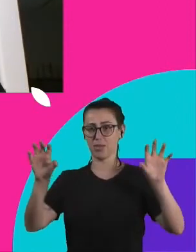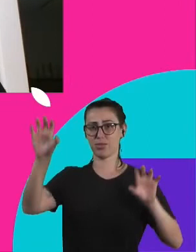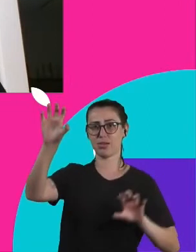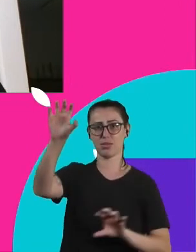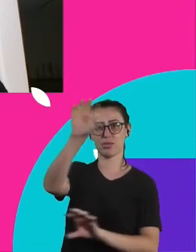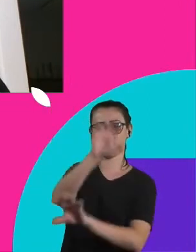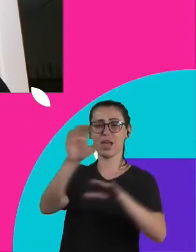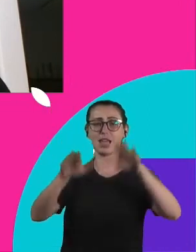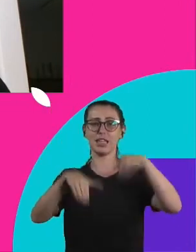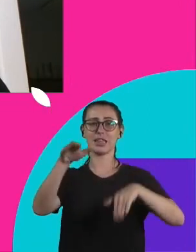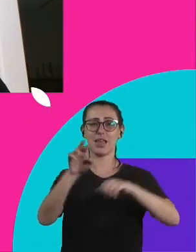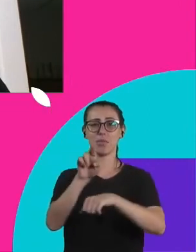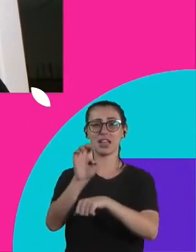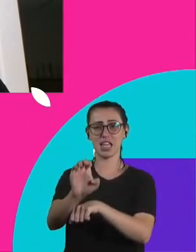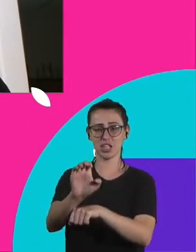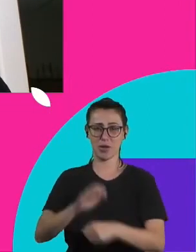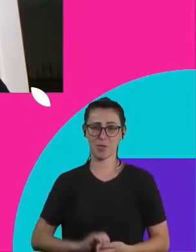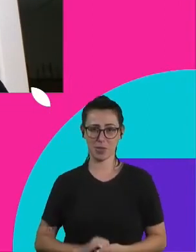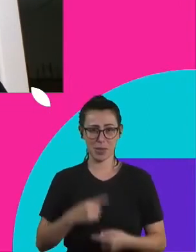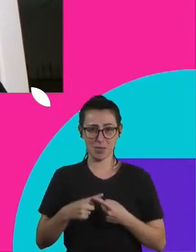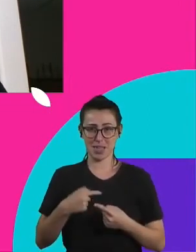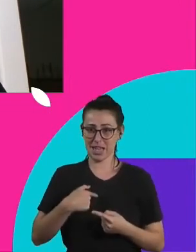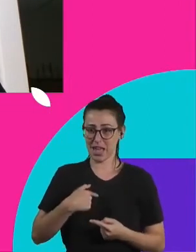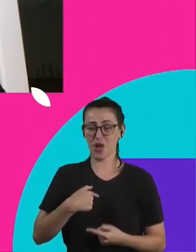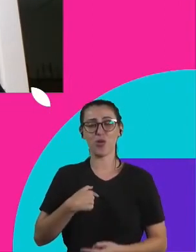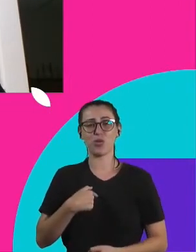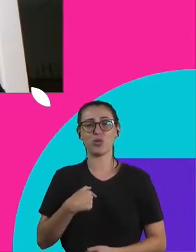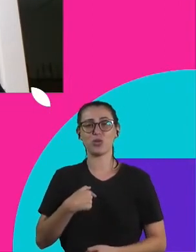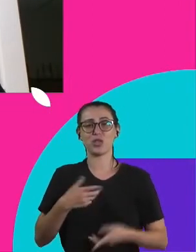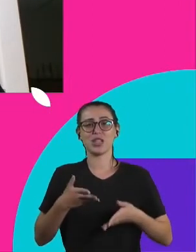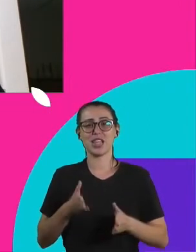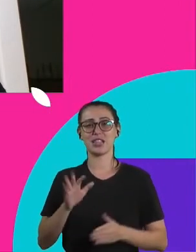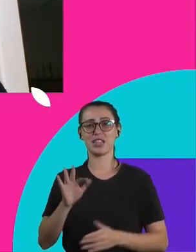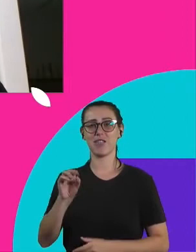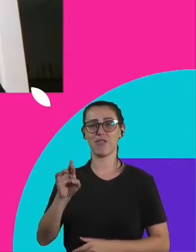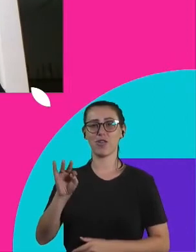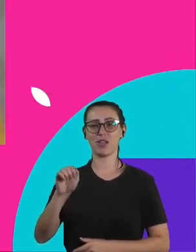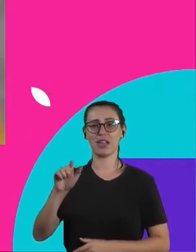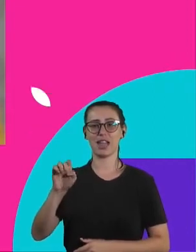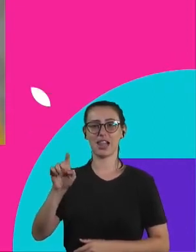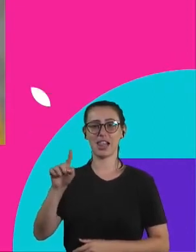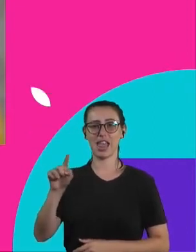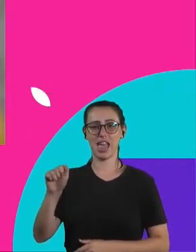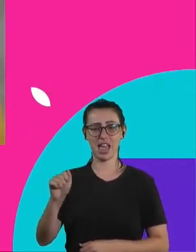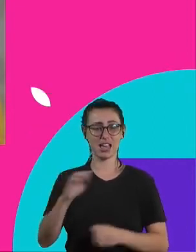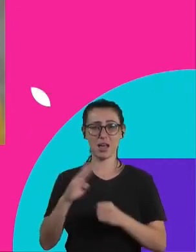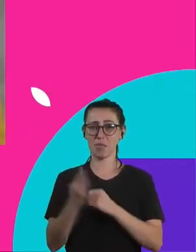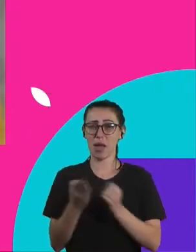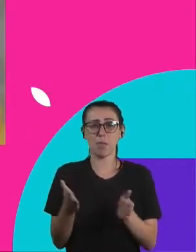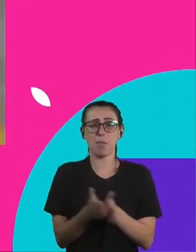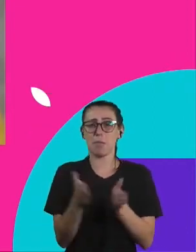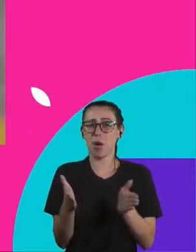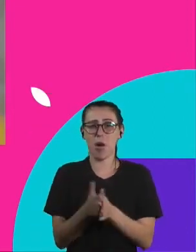regiões do Brasil. Eu sou de Fortaleza, de um bairro muito pobre, descobri uma coisa, que a gente é pobre porque a